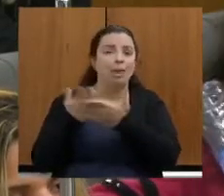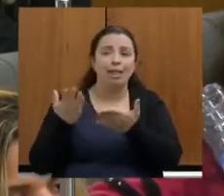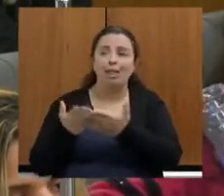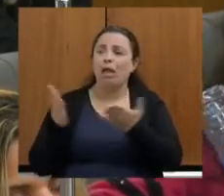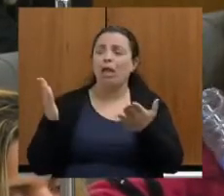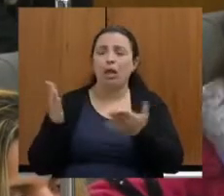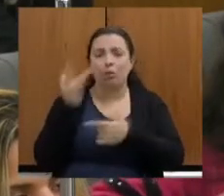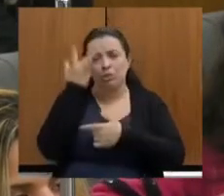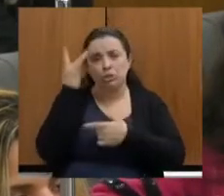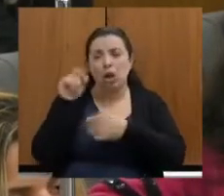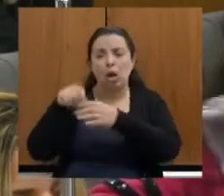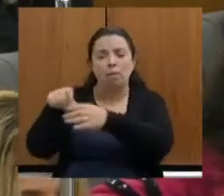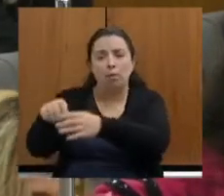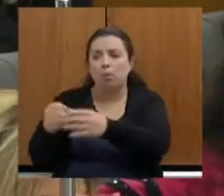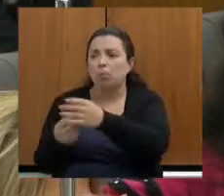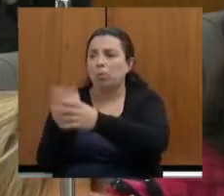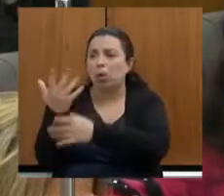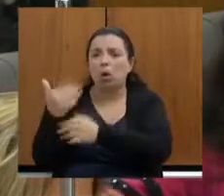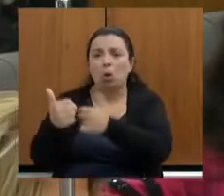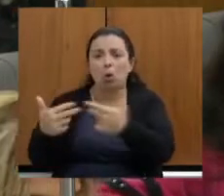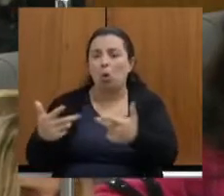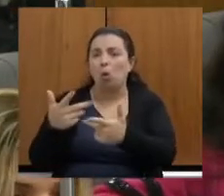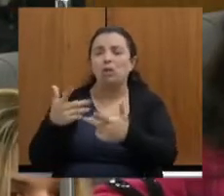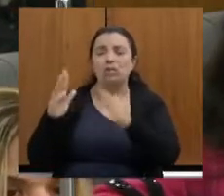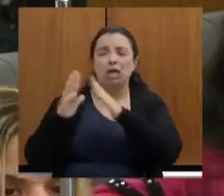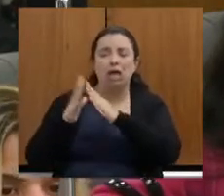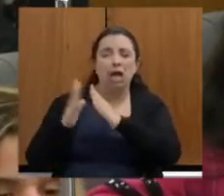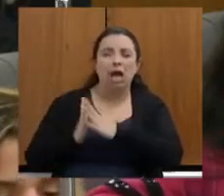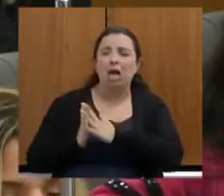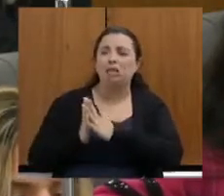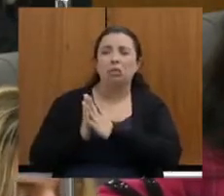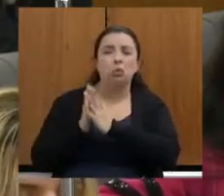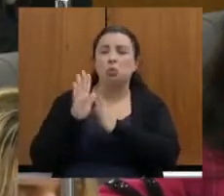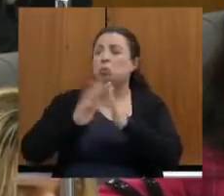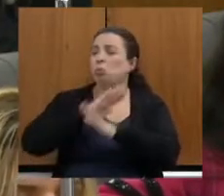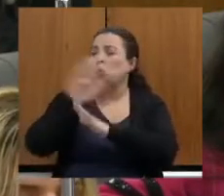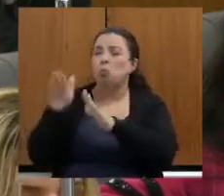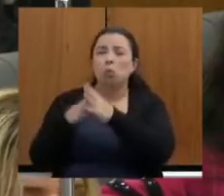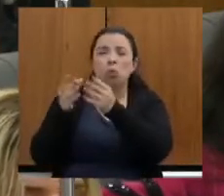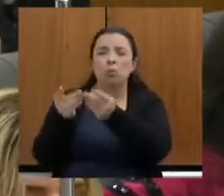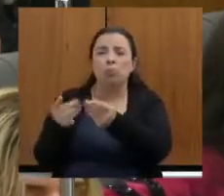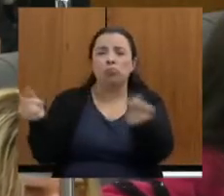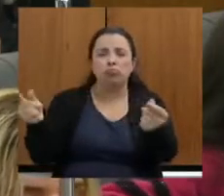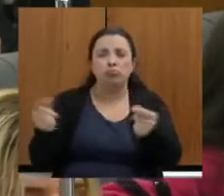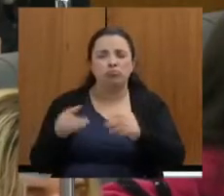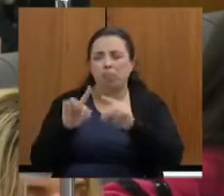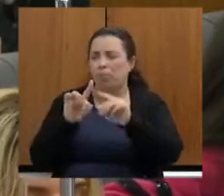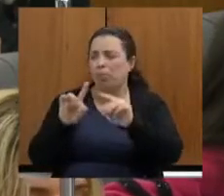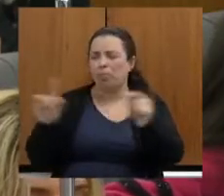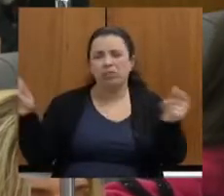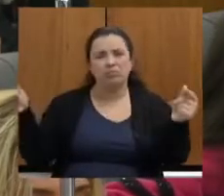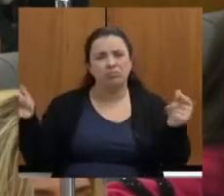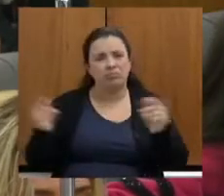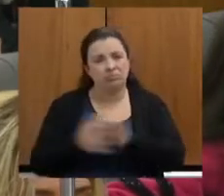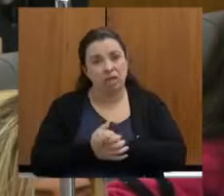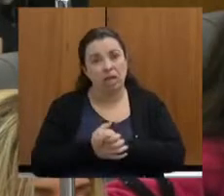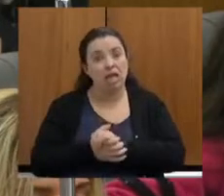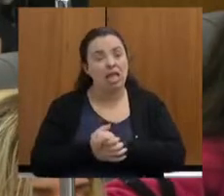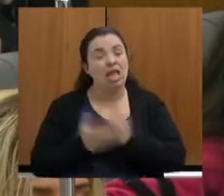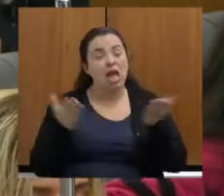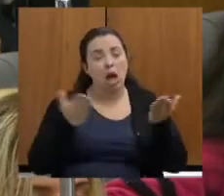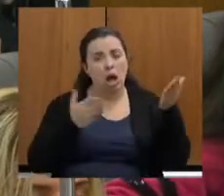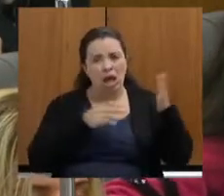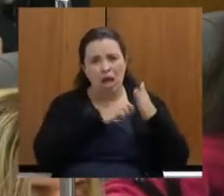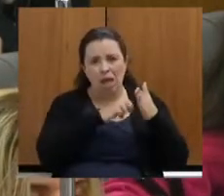casas de morador foi tudo destruídas e agora eles ainda estão pedindo ainda prova